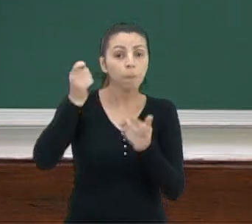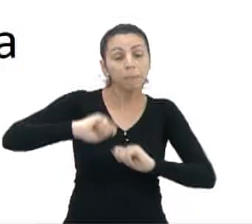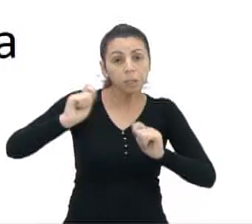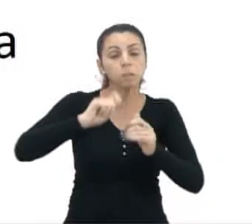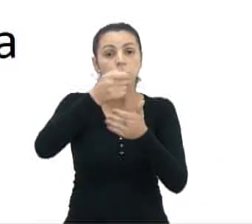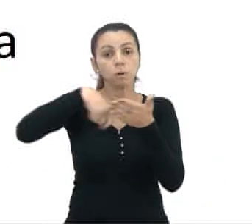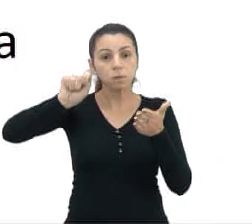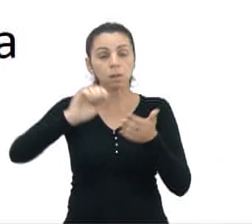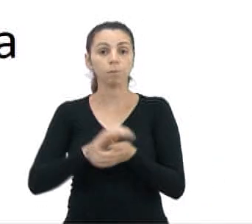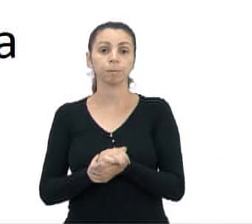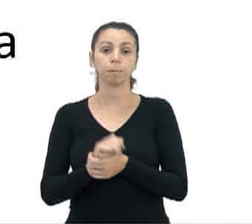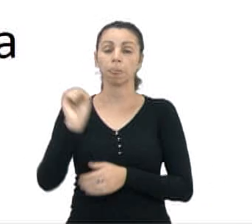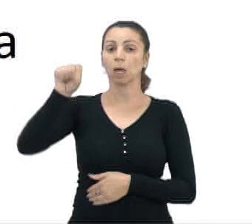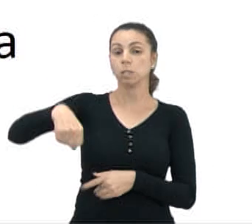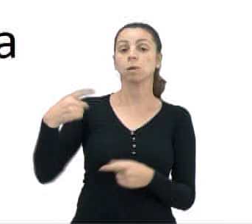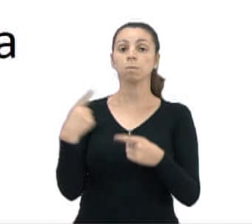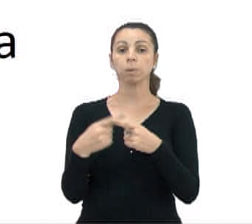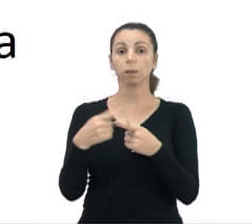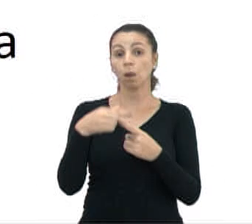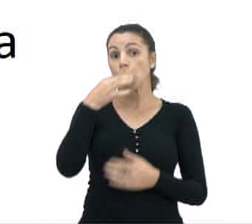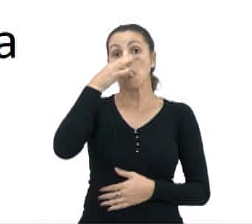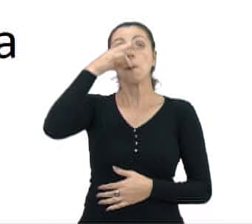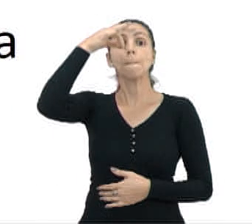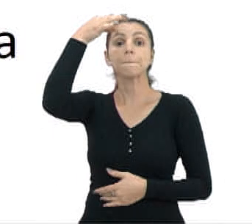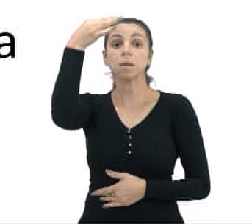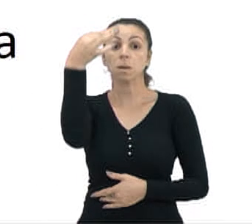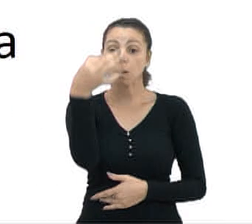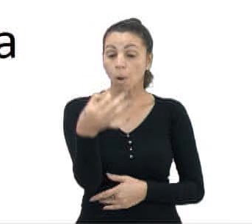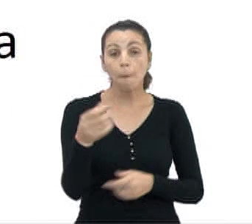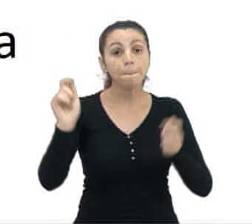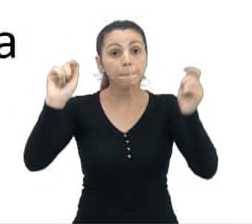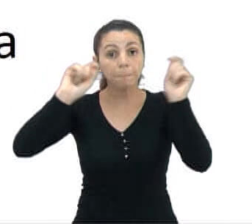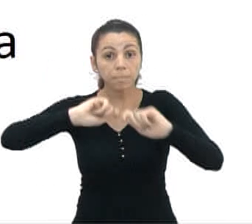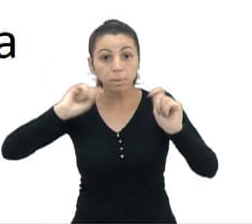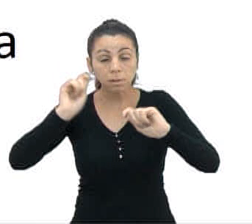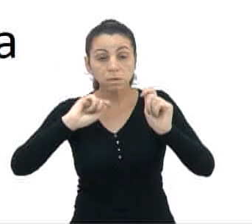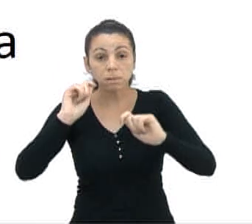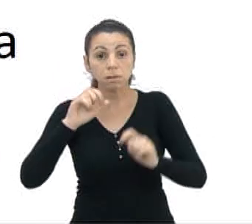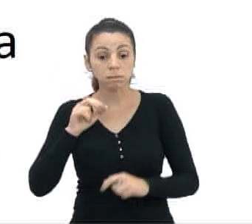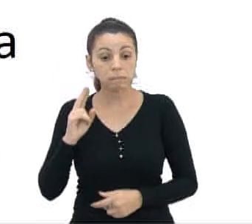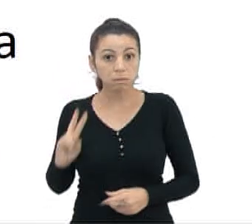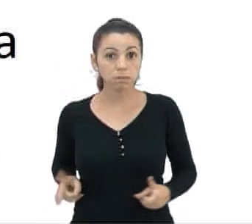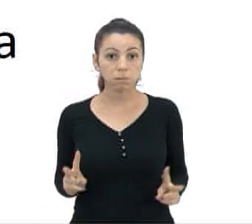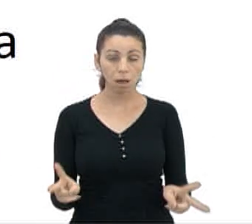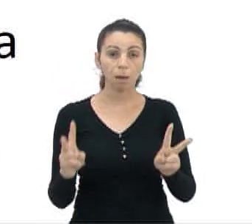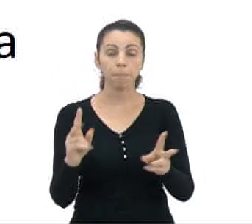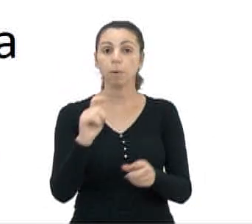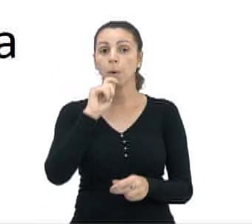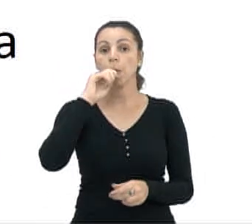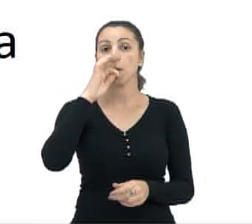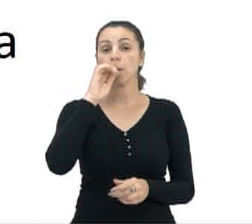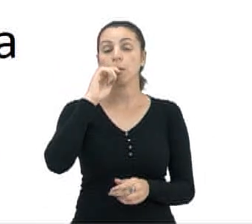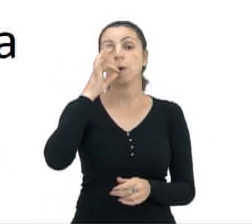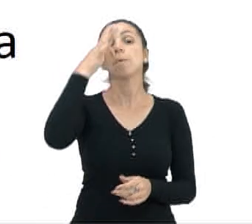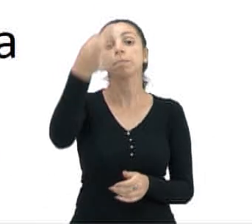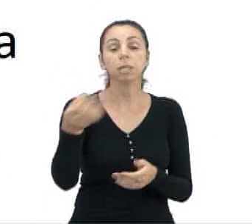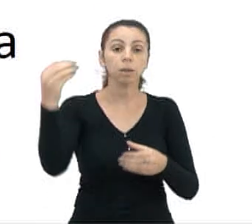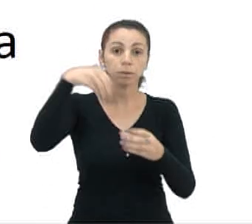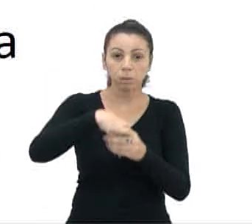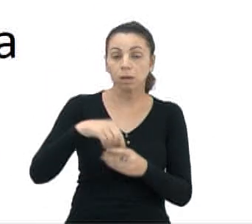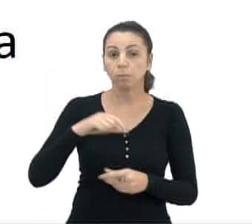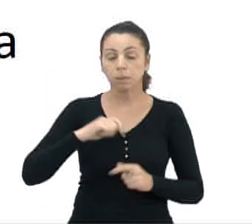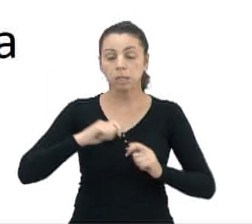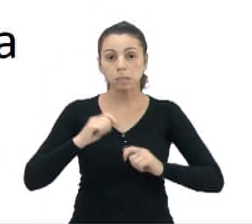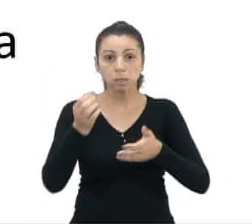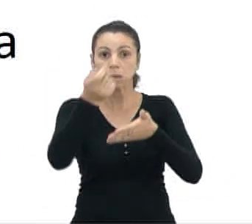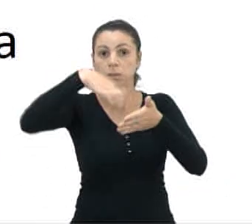traz uma opinião e esta deve estar devidamente identificada. Então, sempre que tem opinião, tem que estar identificada. Não,